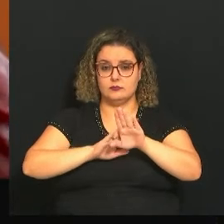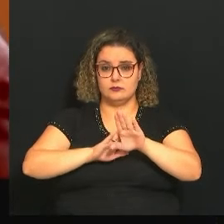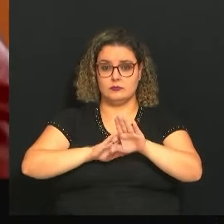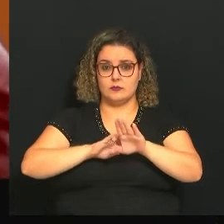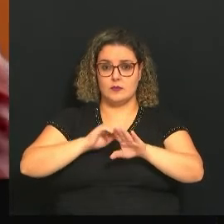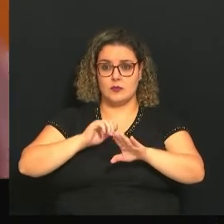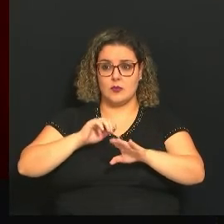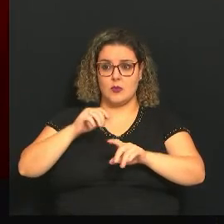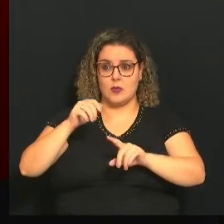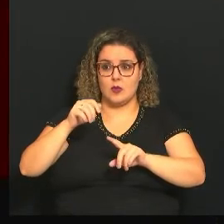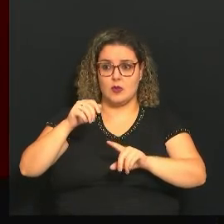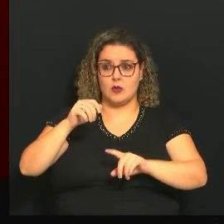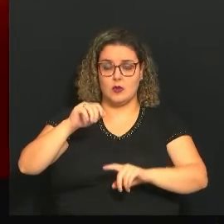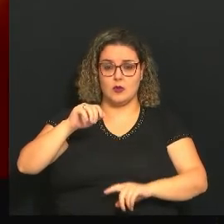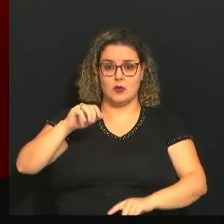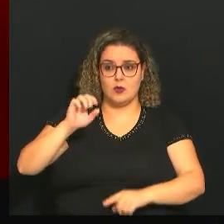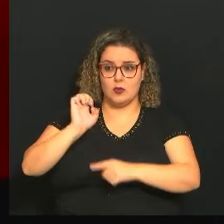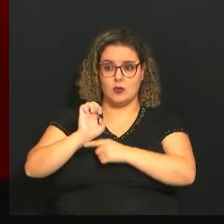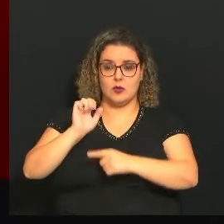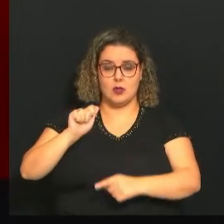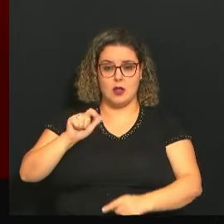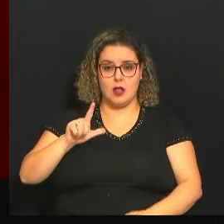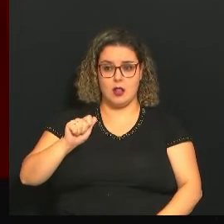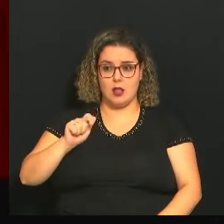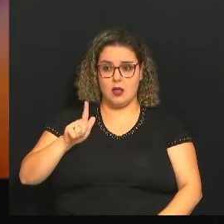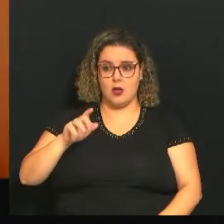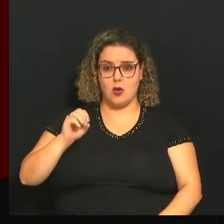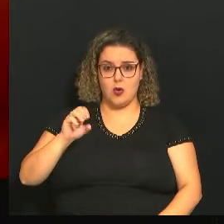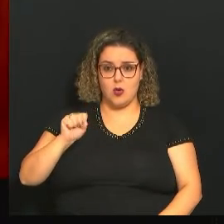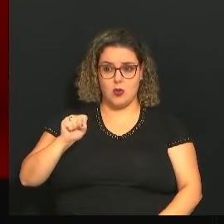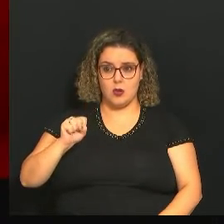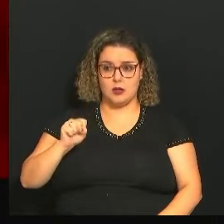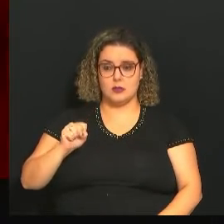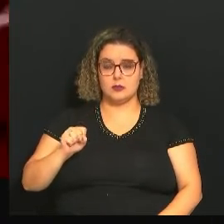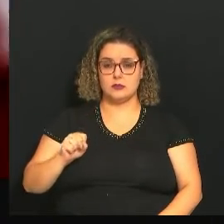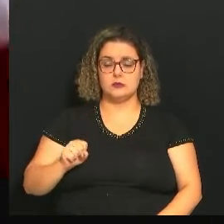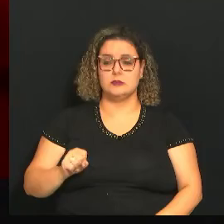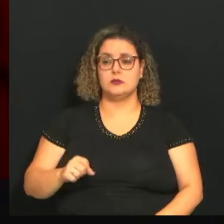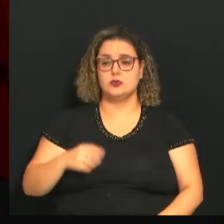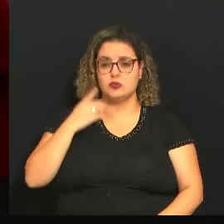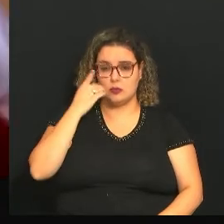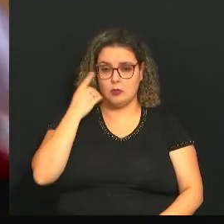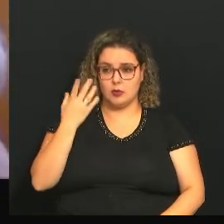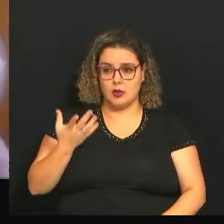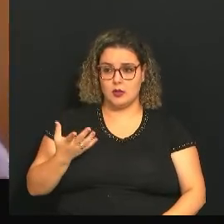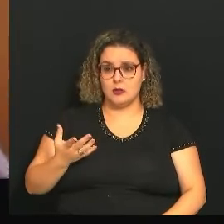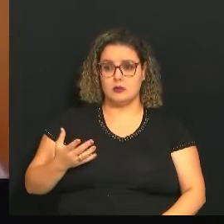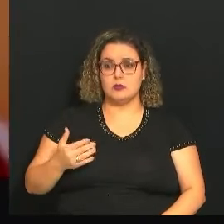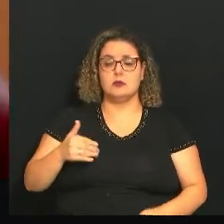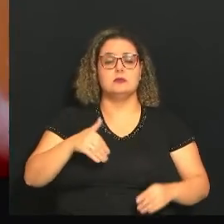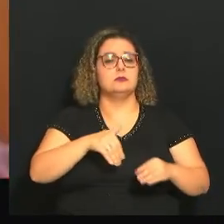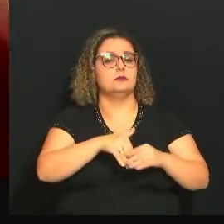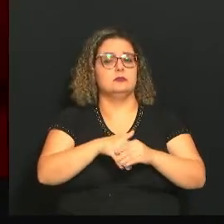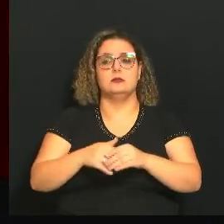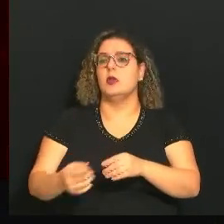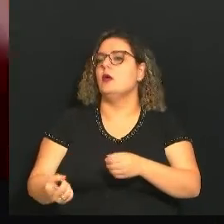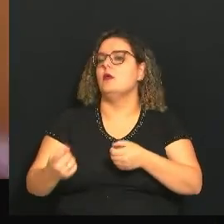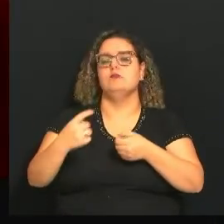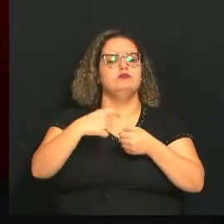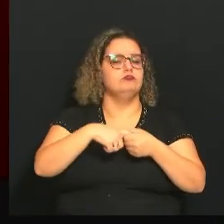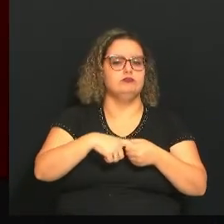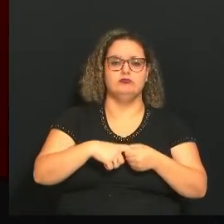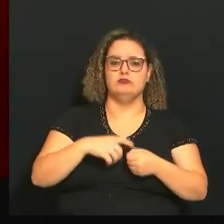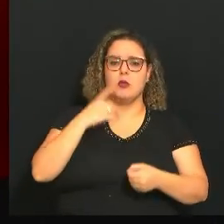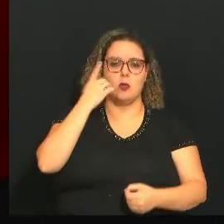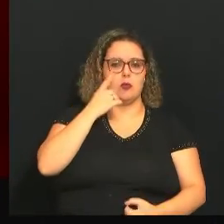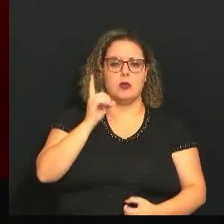né? E com o slogan que era o seguinte, se votar a reforma administrativa, esse deputado não volta. Eu acho que